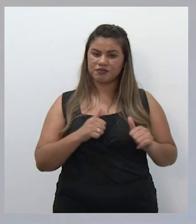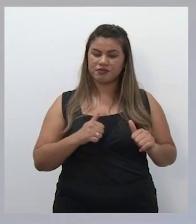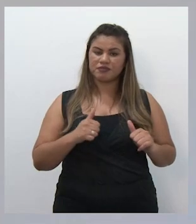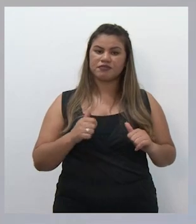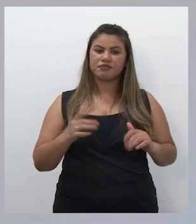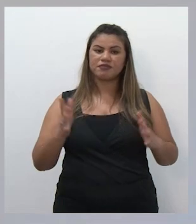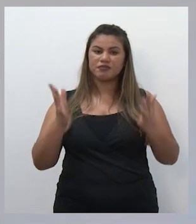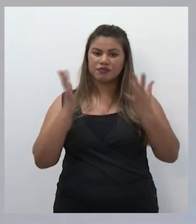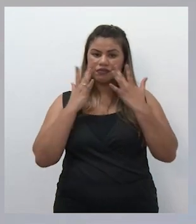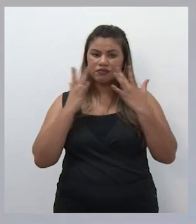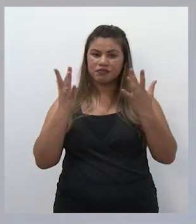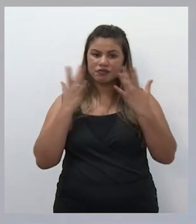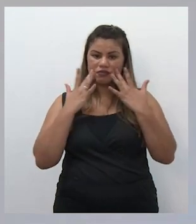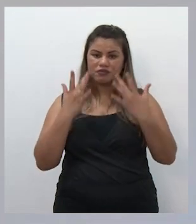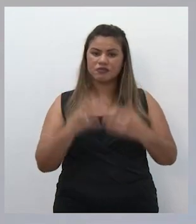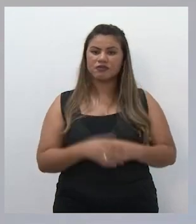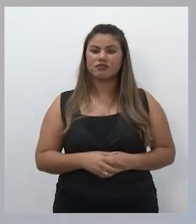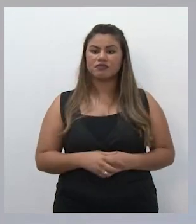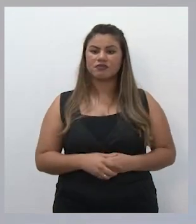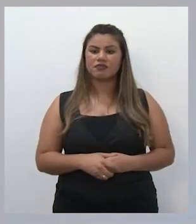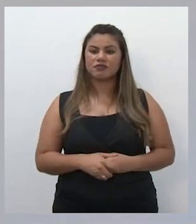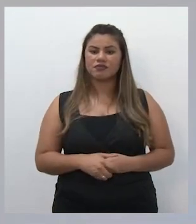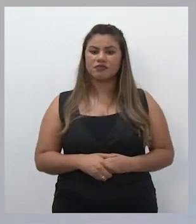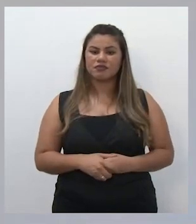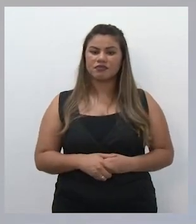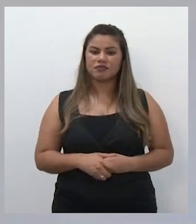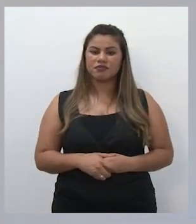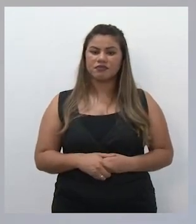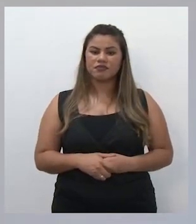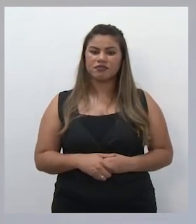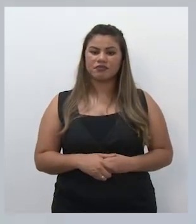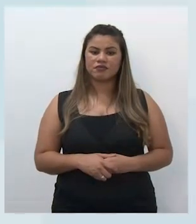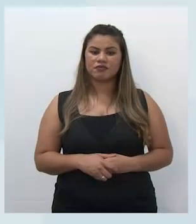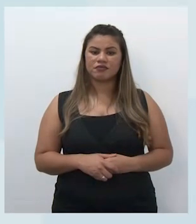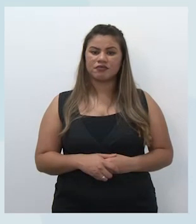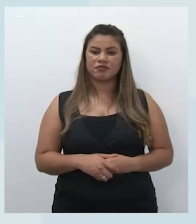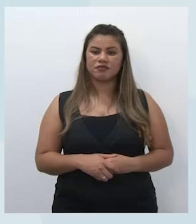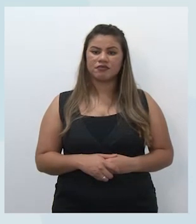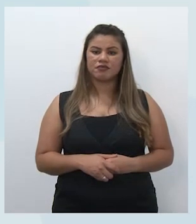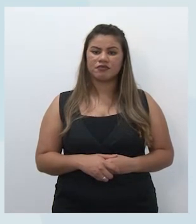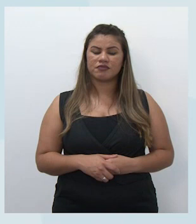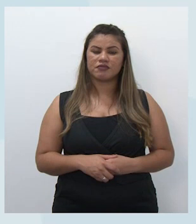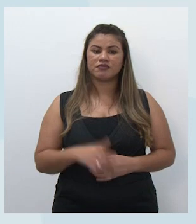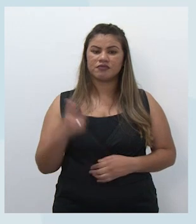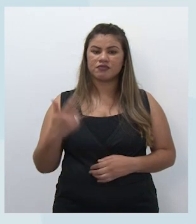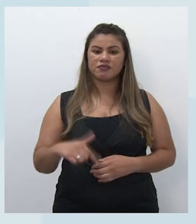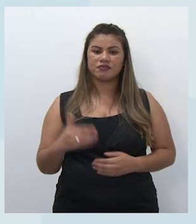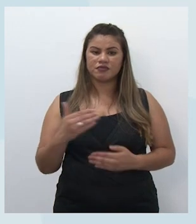encenação em arte. Por favor, o próximo slide.